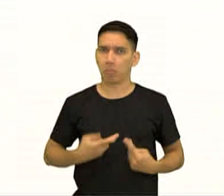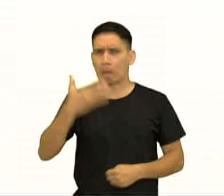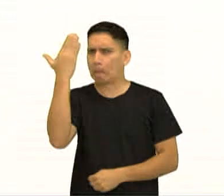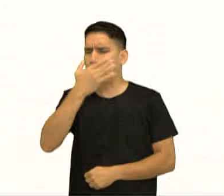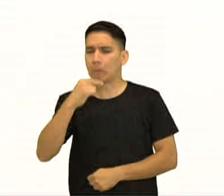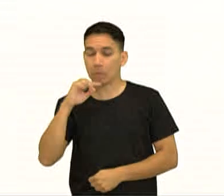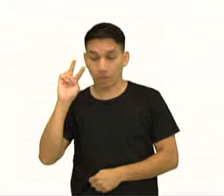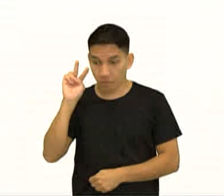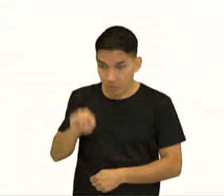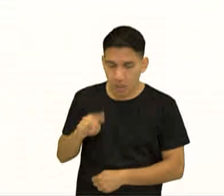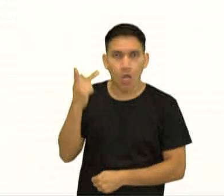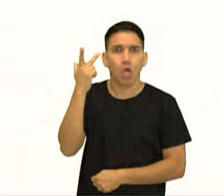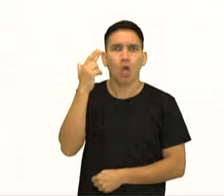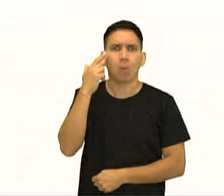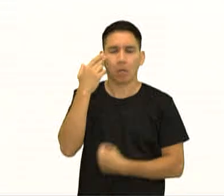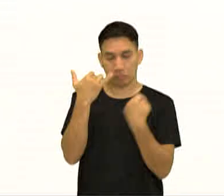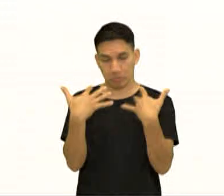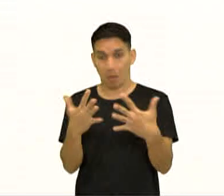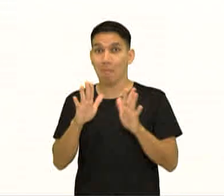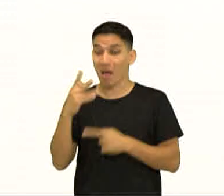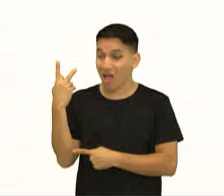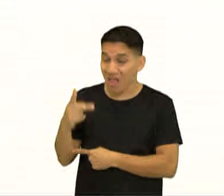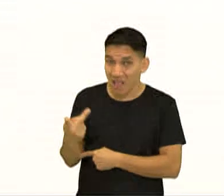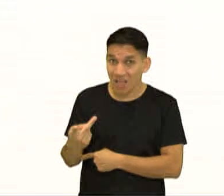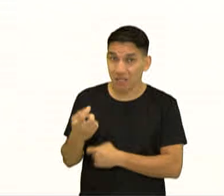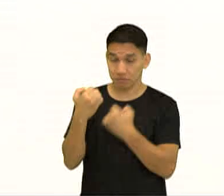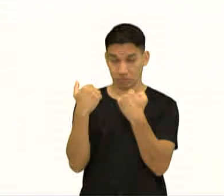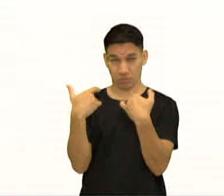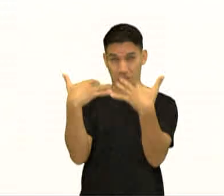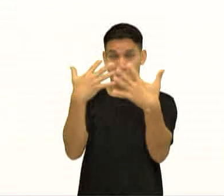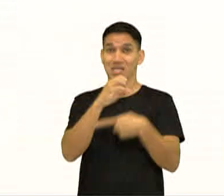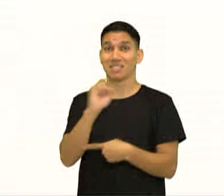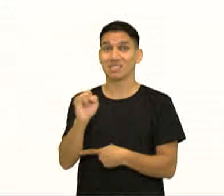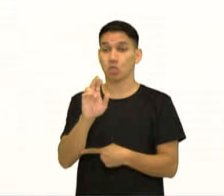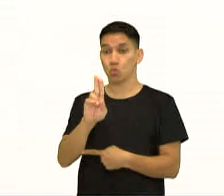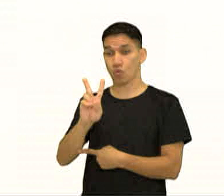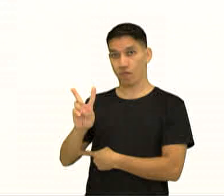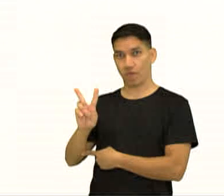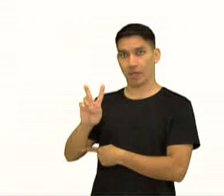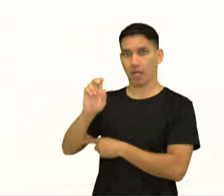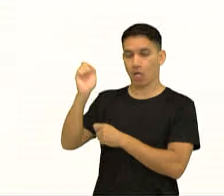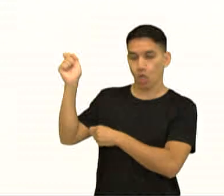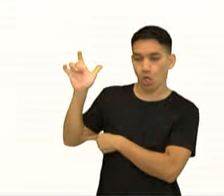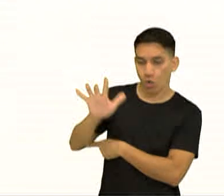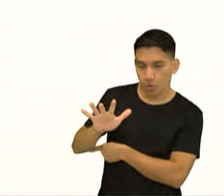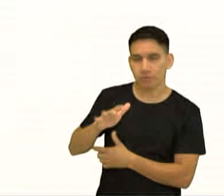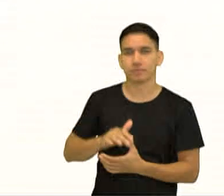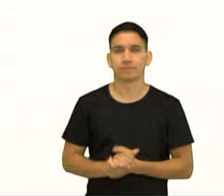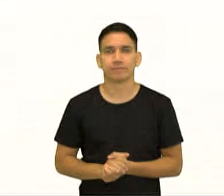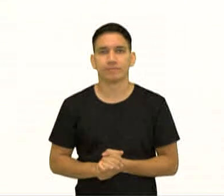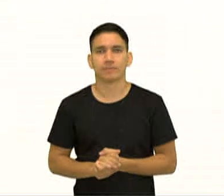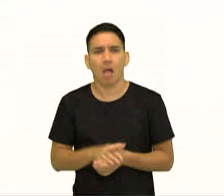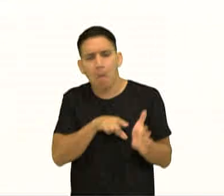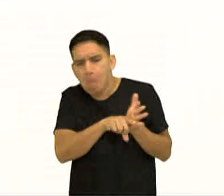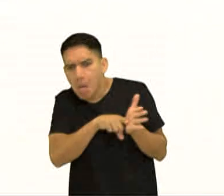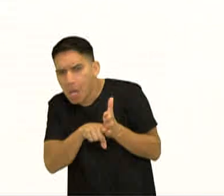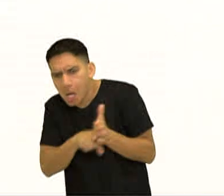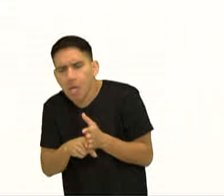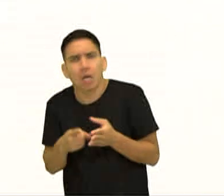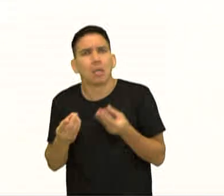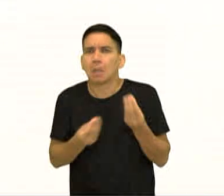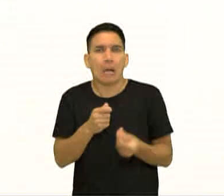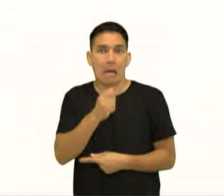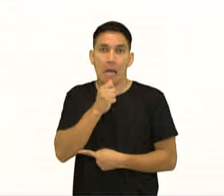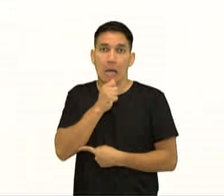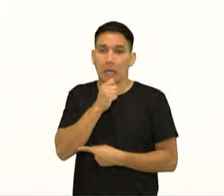normal, mas os sapos brilham quando são expostos à luz ultravioleta, explicou Goethe. Os pesquisadores ainda não